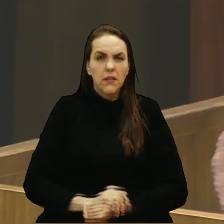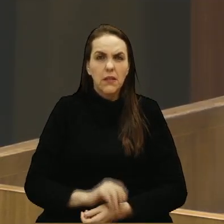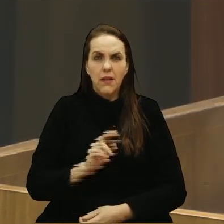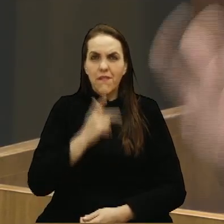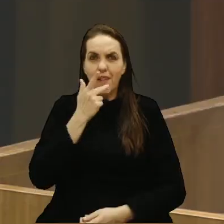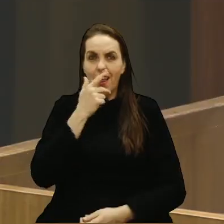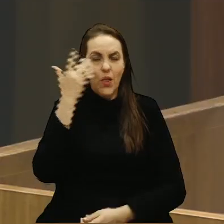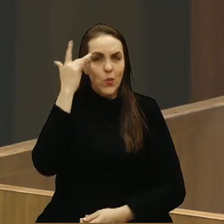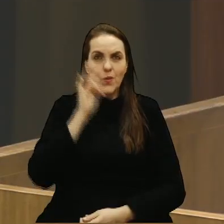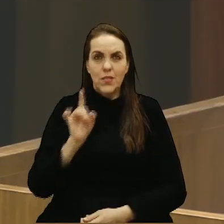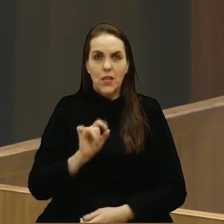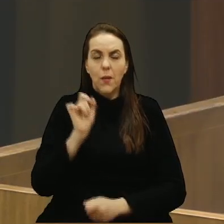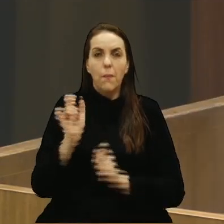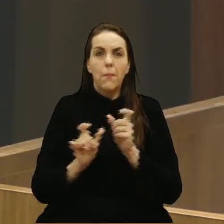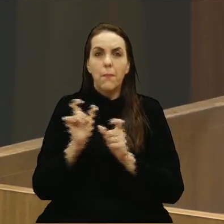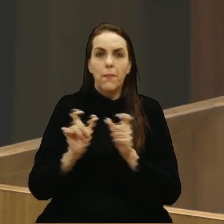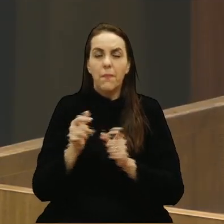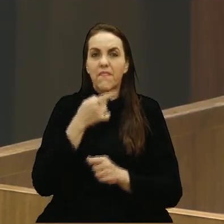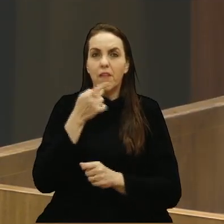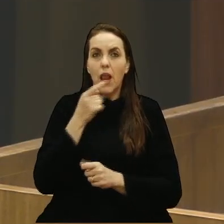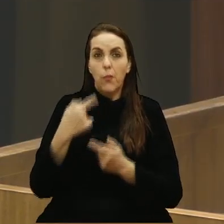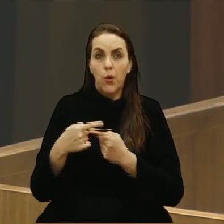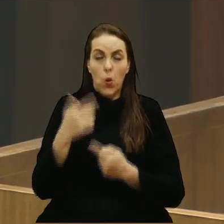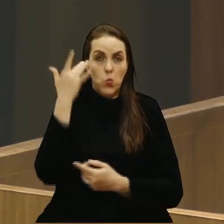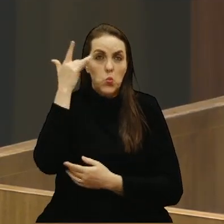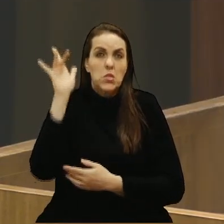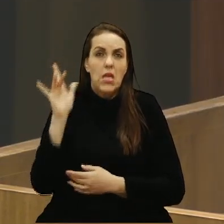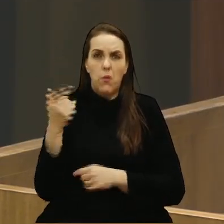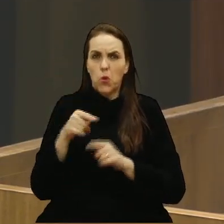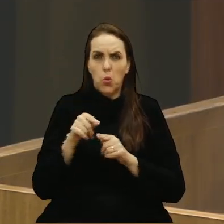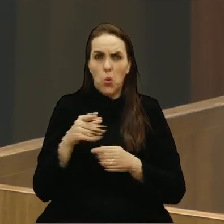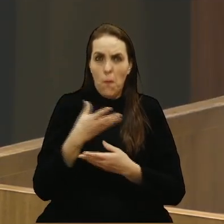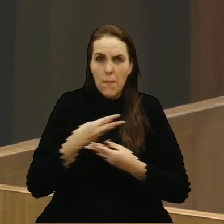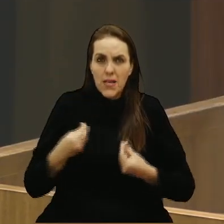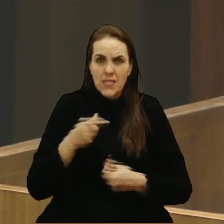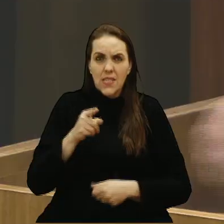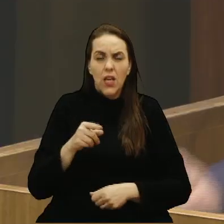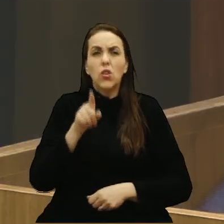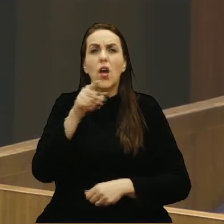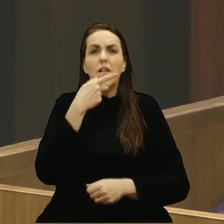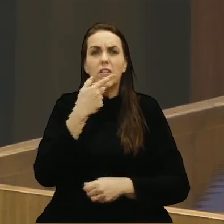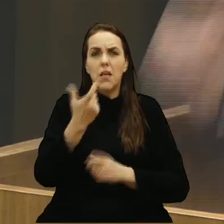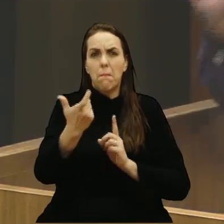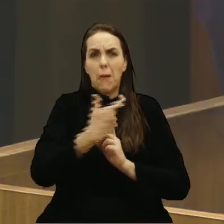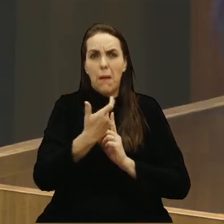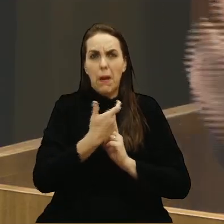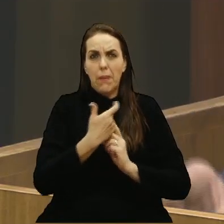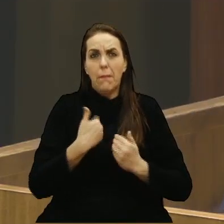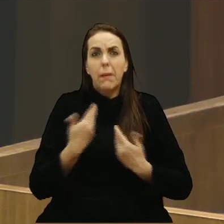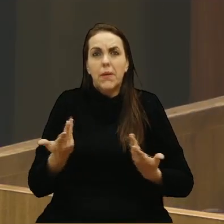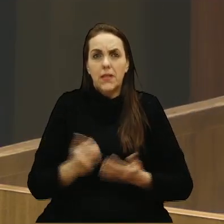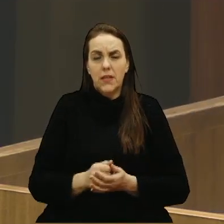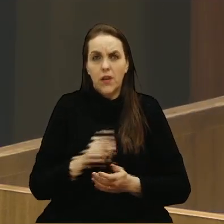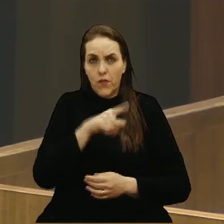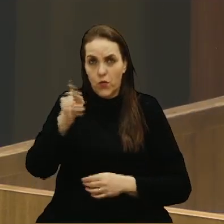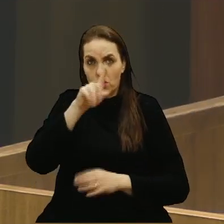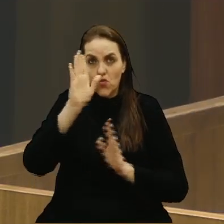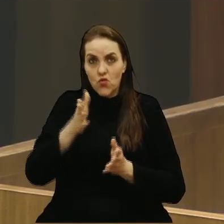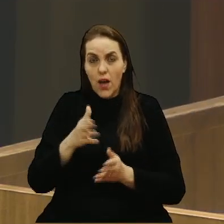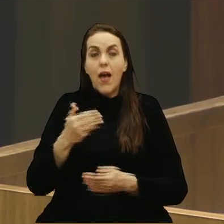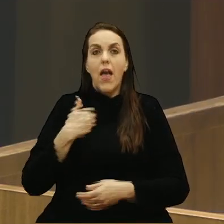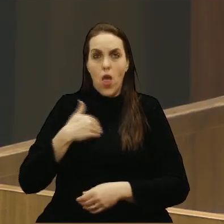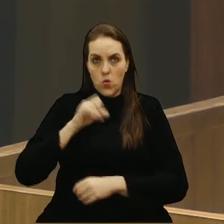Dizer que eu não posso falar porque eu não sei, porque eu não passei isso? Mas quem são vocês para dizer isso? Vocês passaram por isso, eu